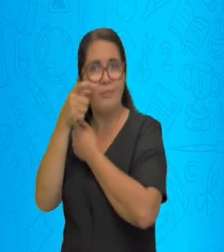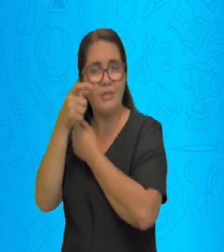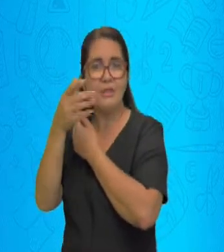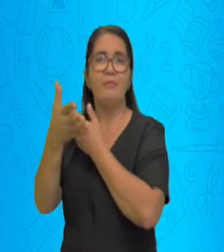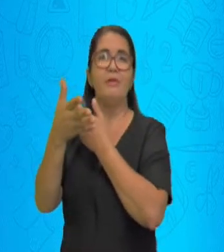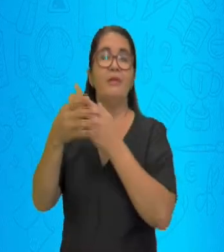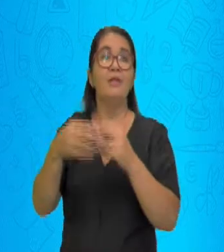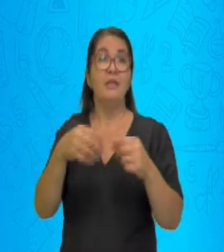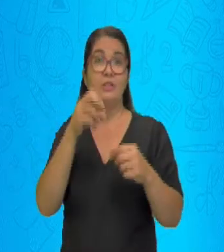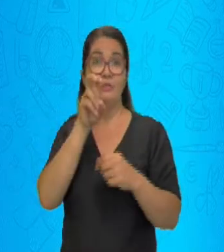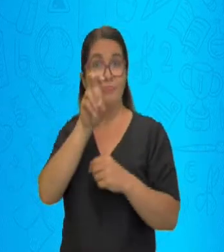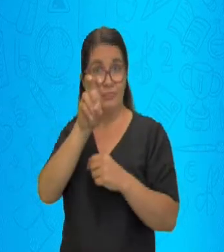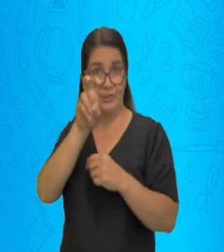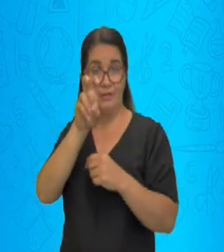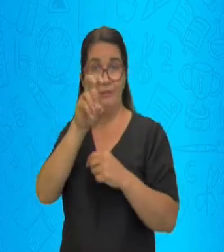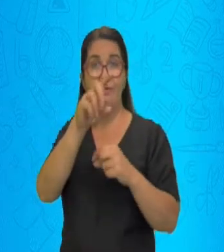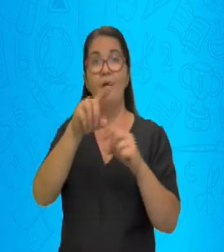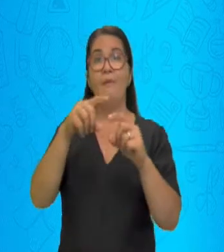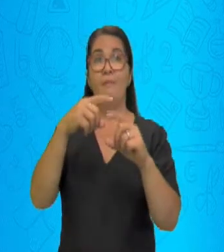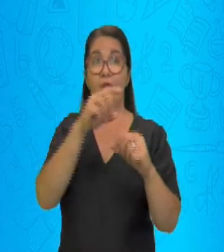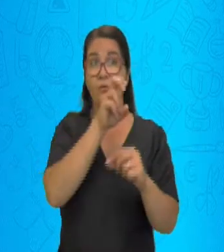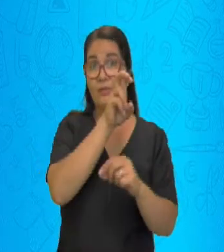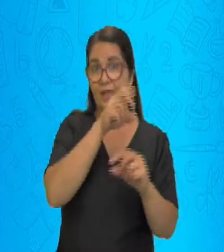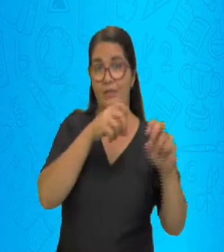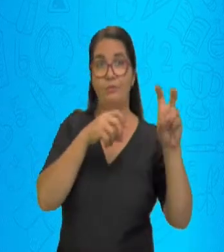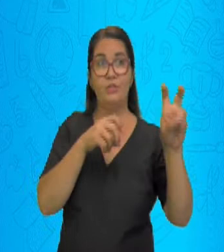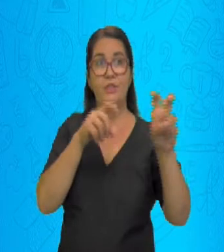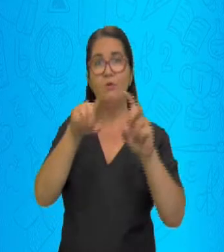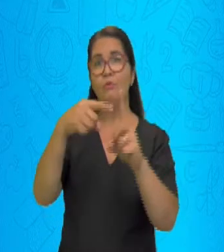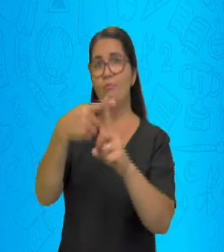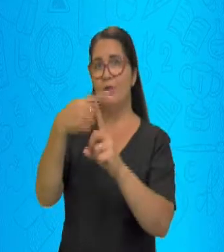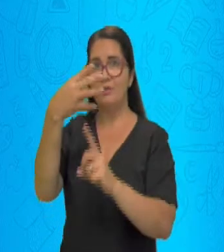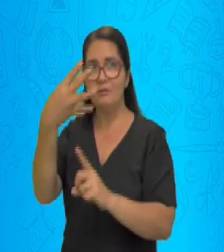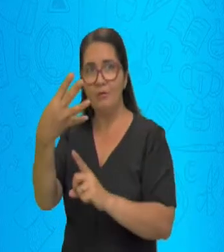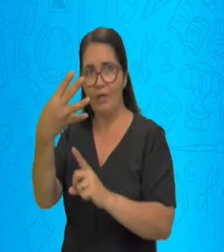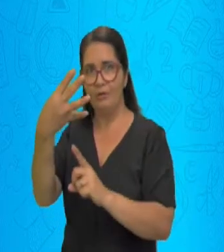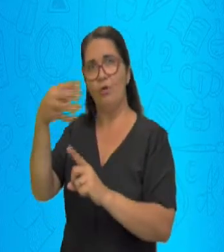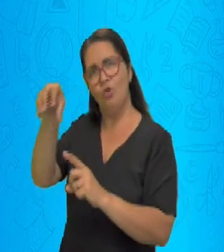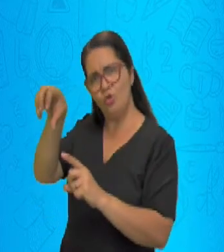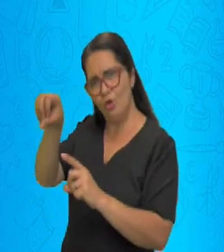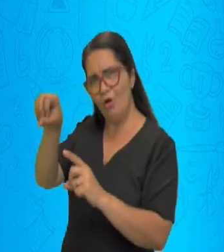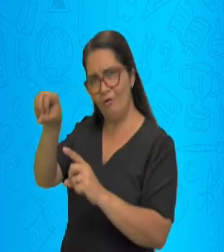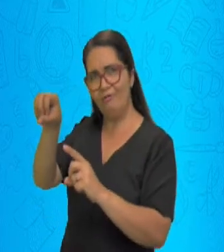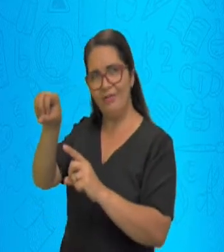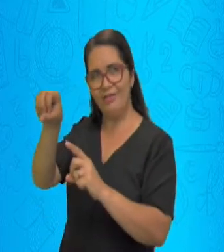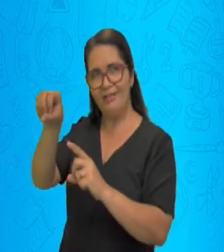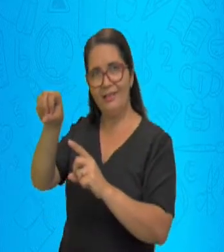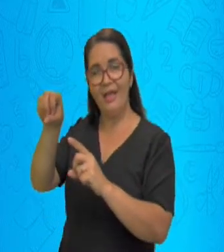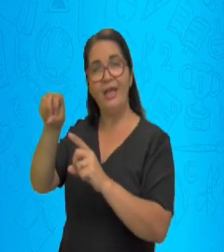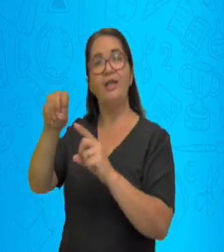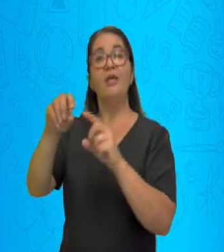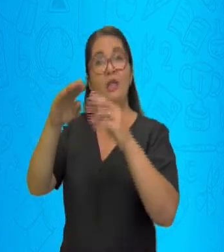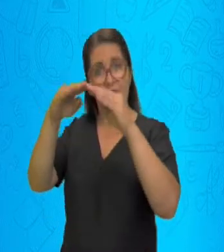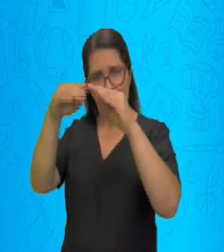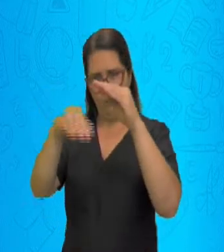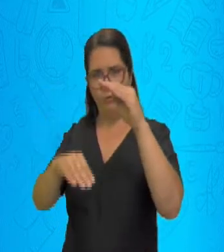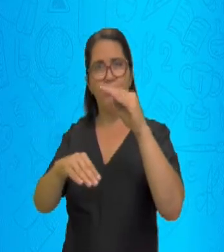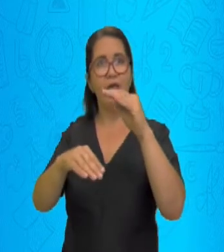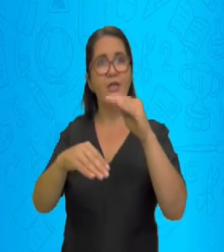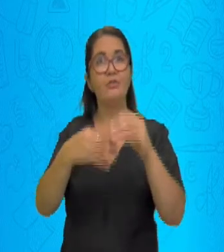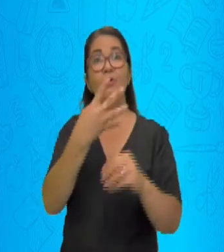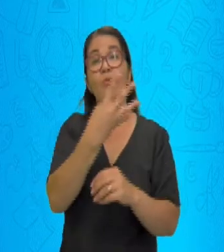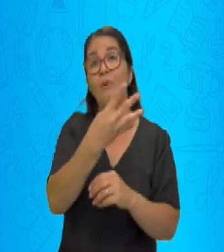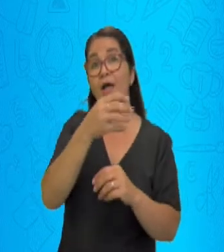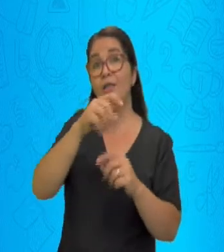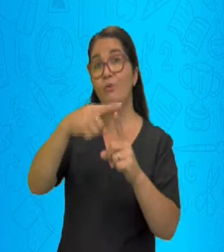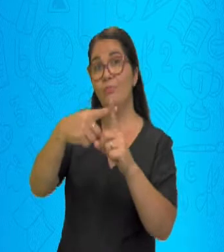fiz a alteração das parcelas, mas o resultado final não alterou. Então, a gente chama essa propriedade de